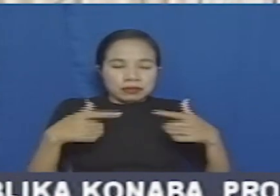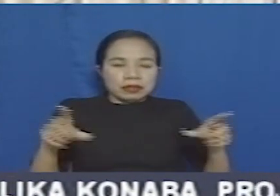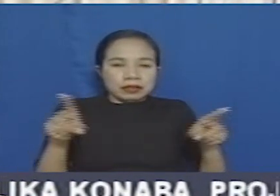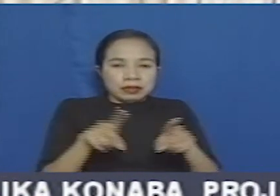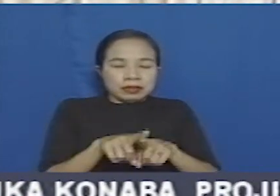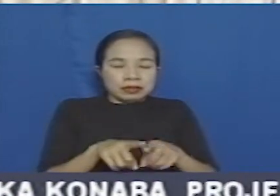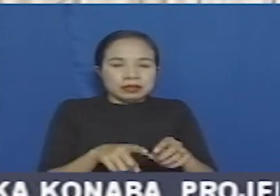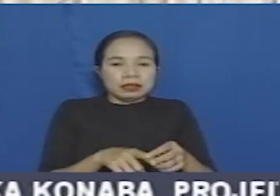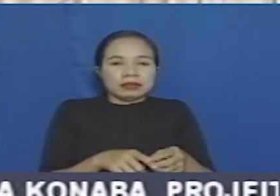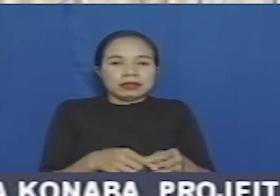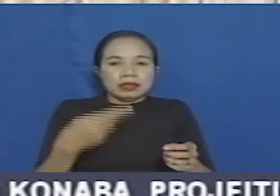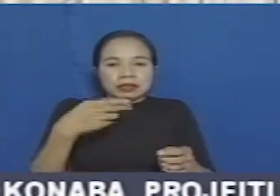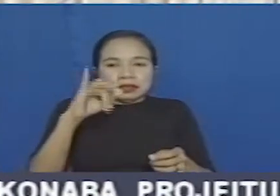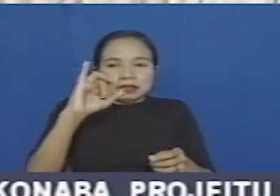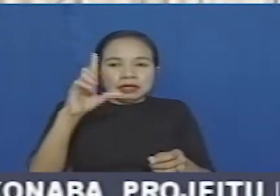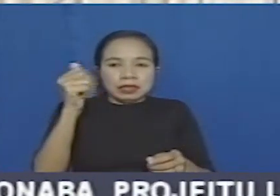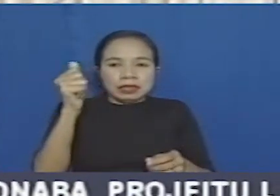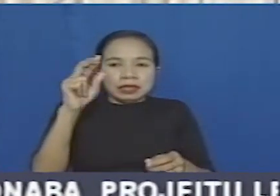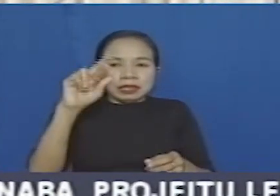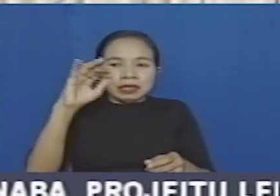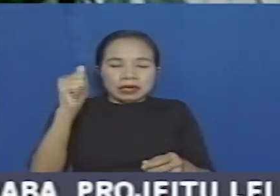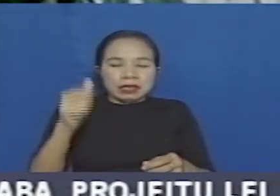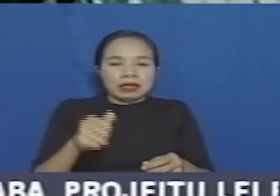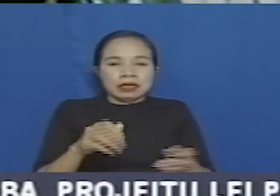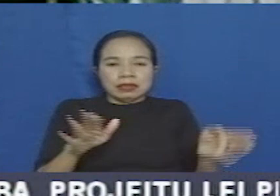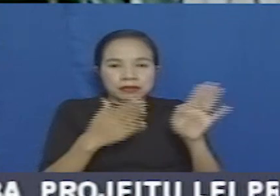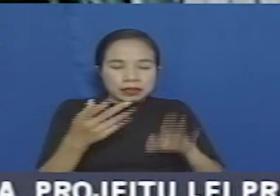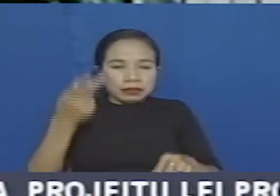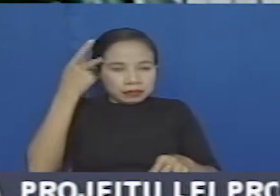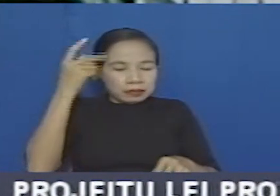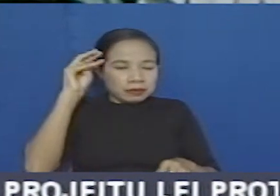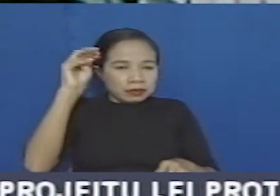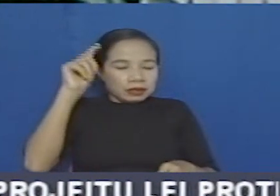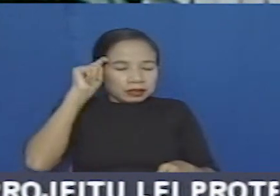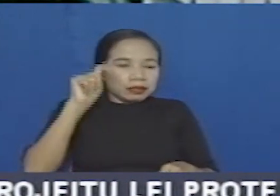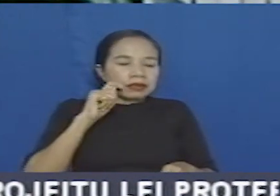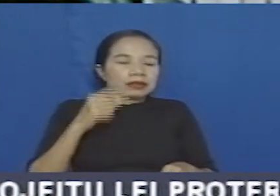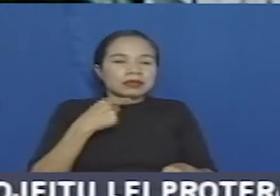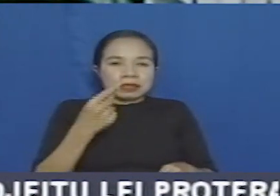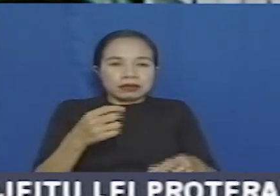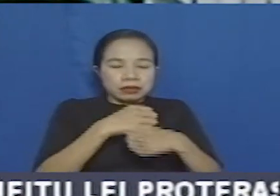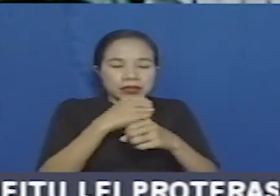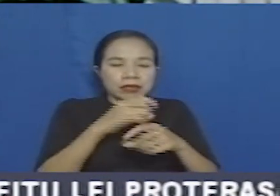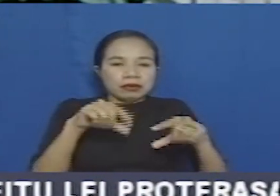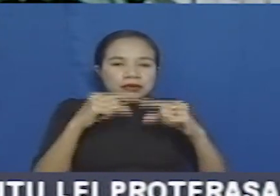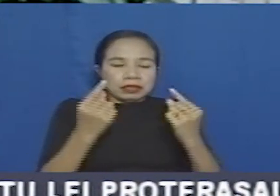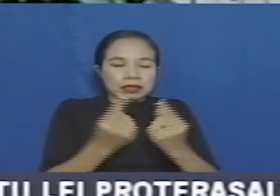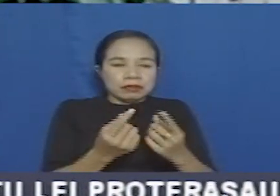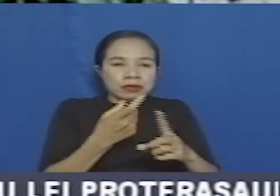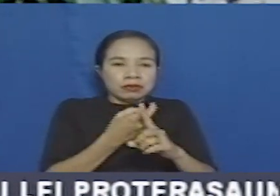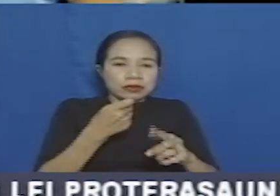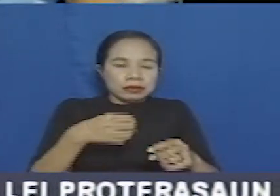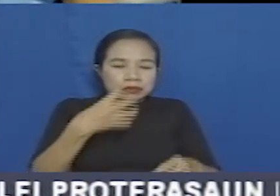Hilário de Jesus Nemate, primeiro-ministro Taur Matanruak, orienta onde cria equipa conjunta, nebe composto